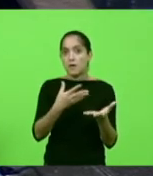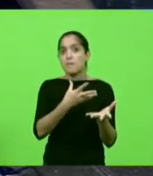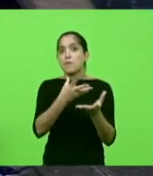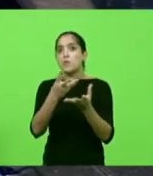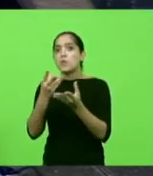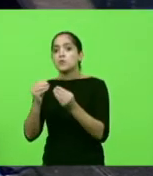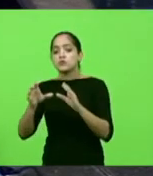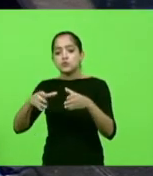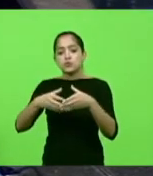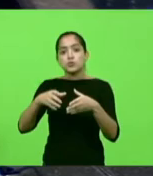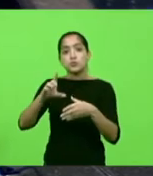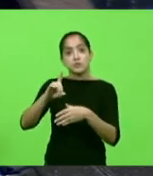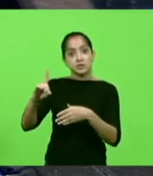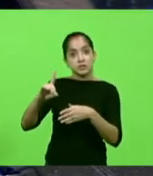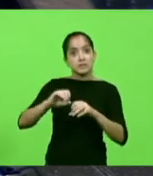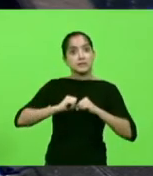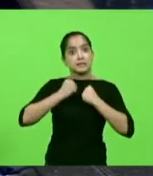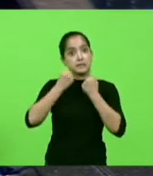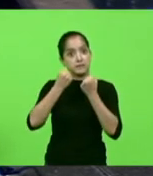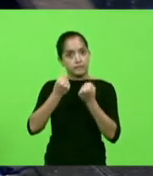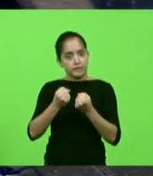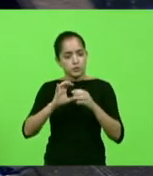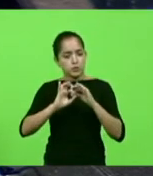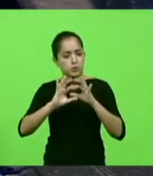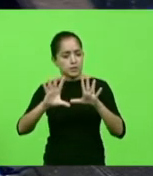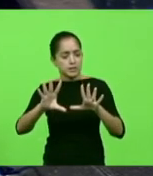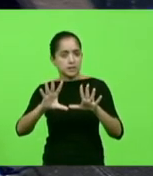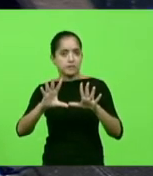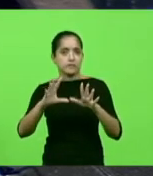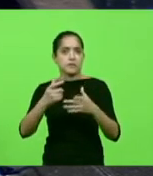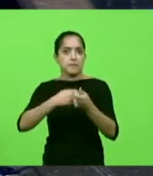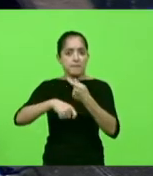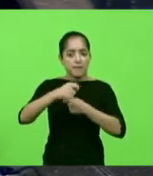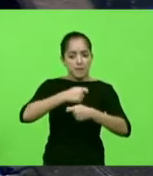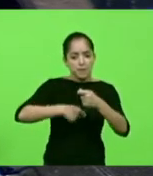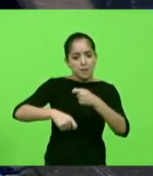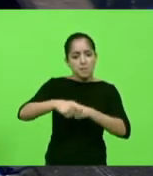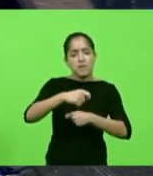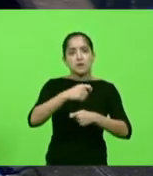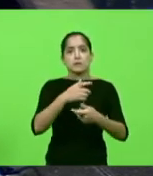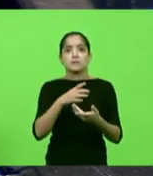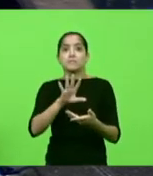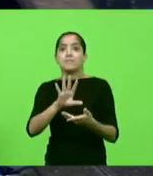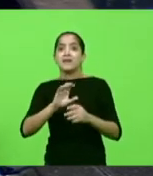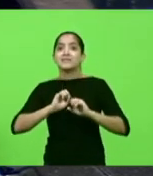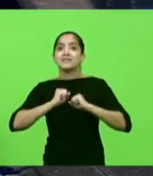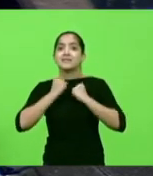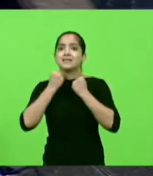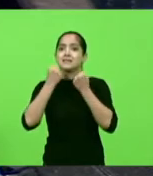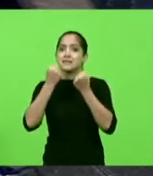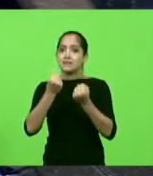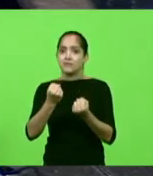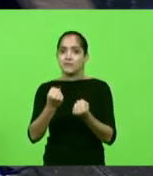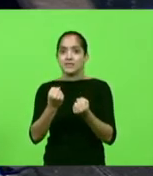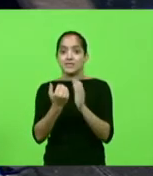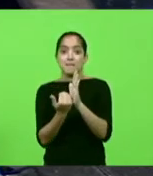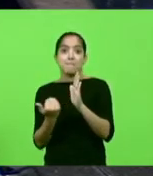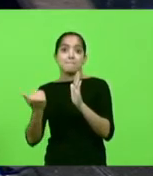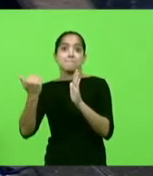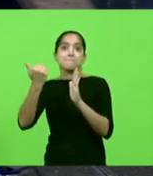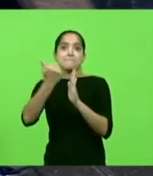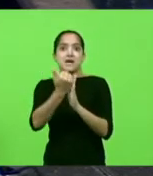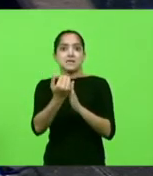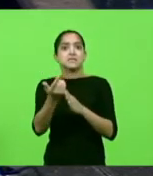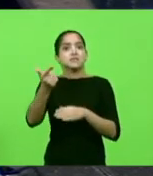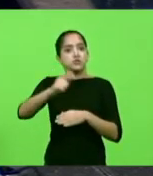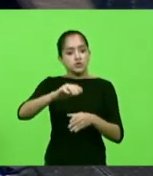direita dizem que defendem o livre mercado. O problema é que defendem muito mais a reeleição